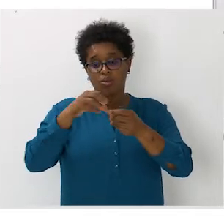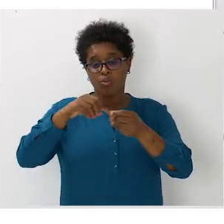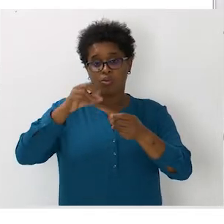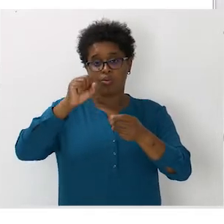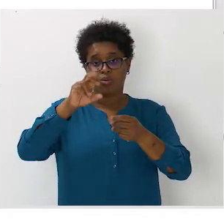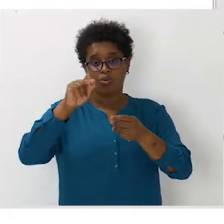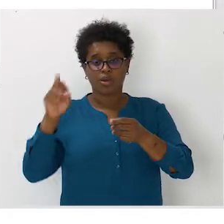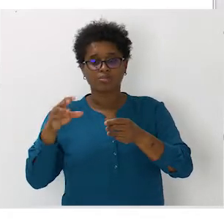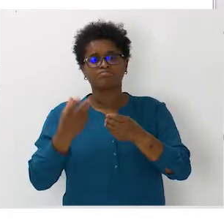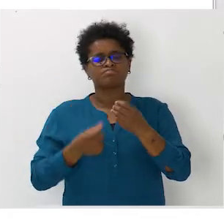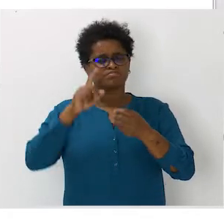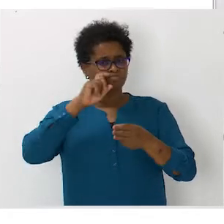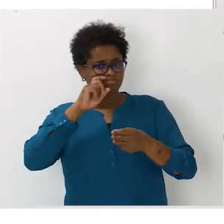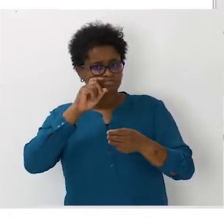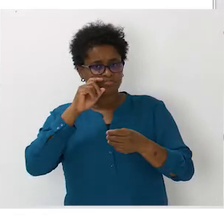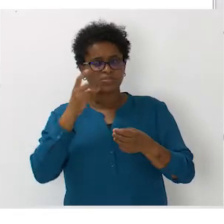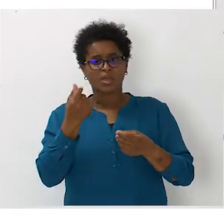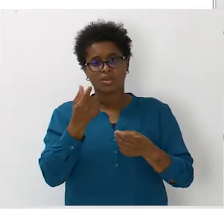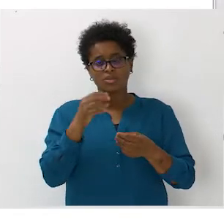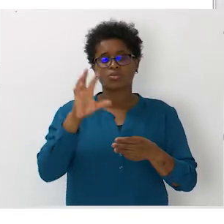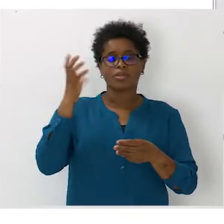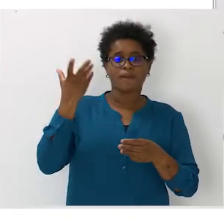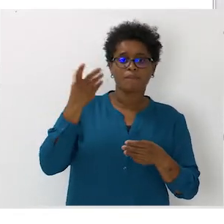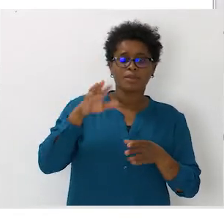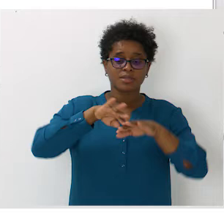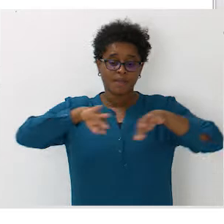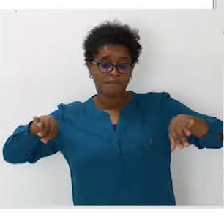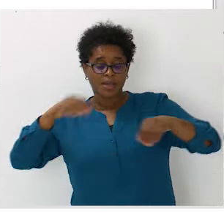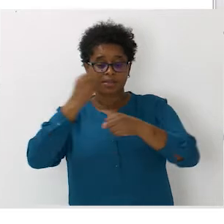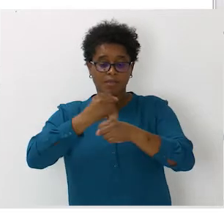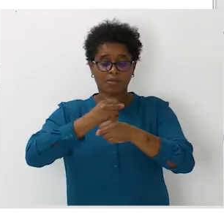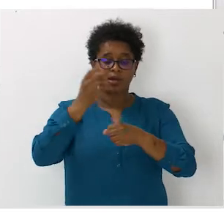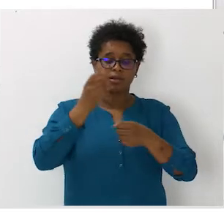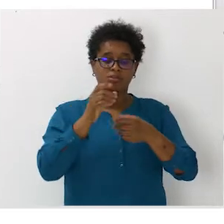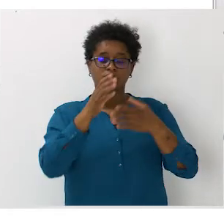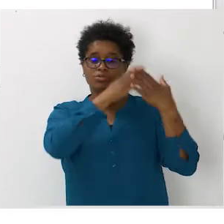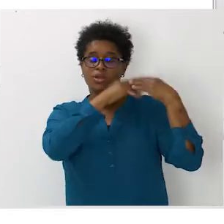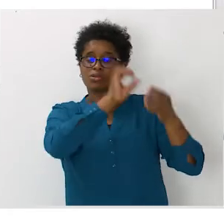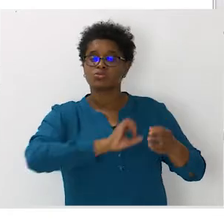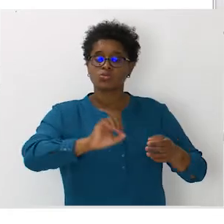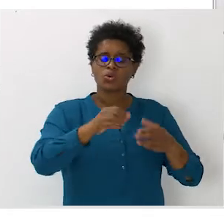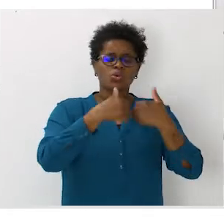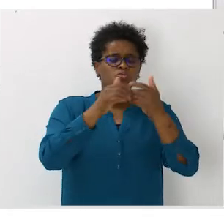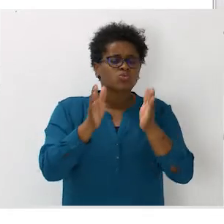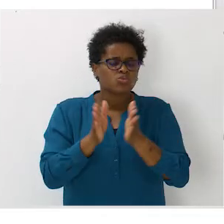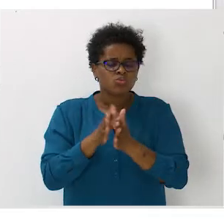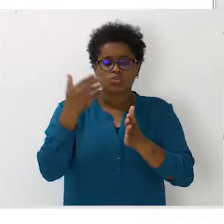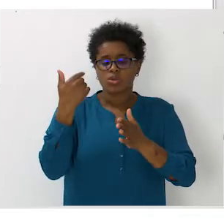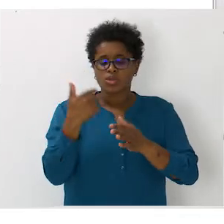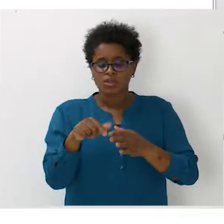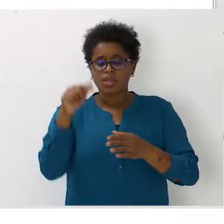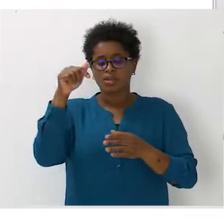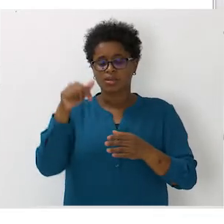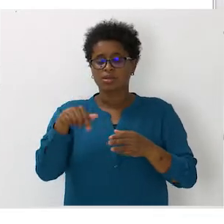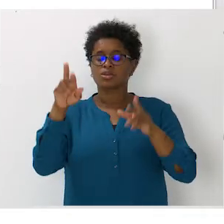dos tempos. Se paras a tua tarefa e o teu trabalho, tudo o que existe cai